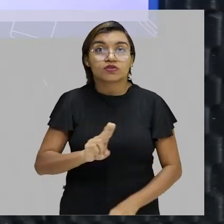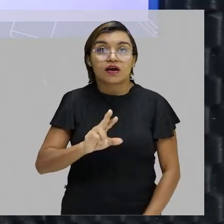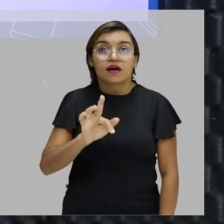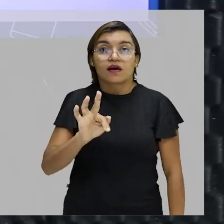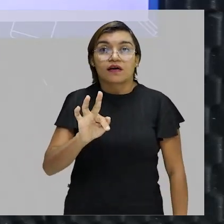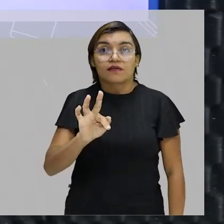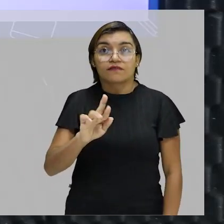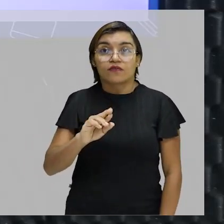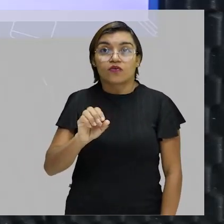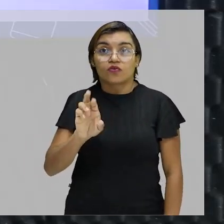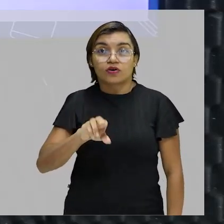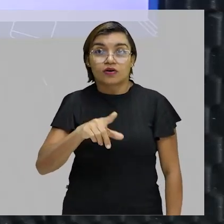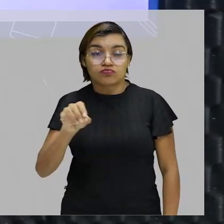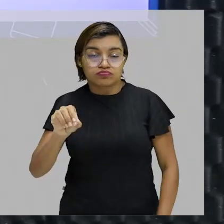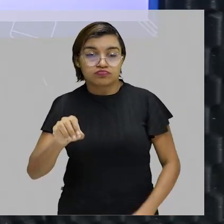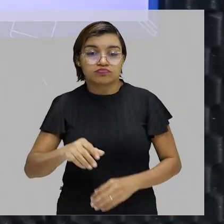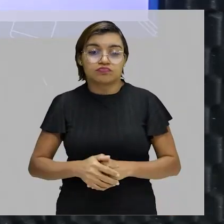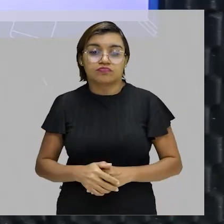composto. Agora,